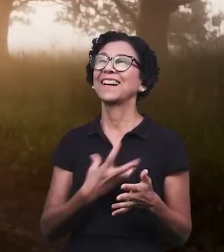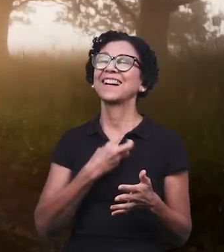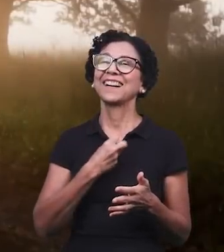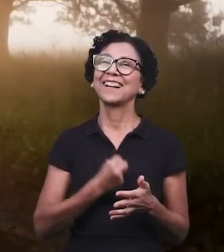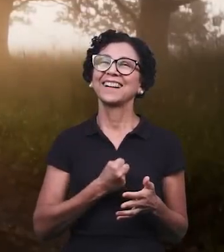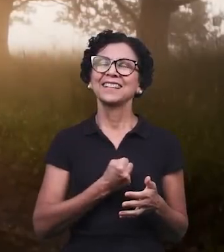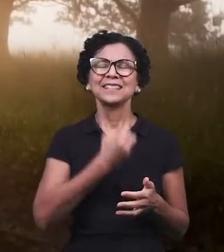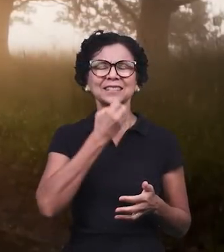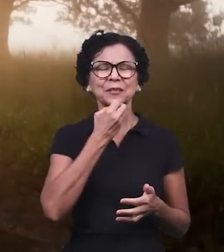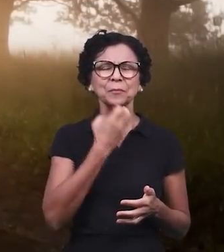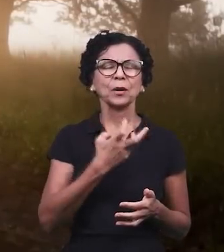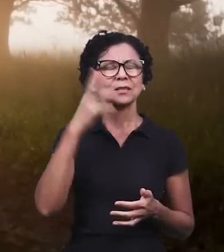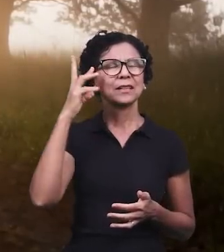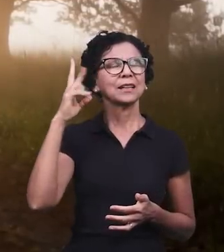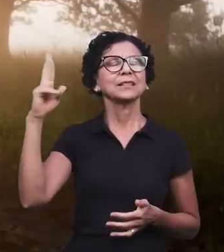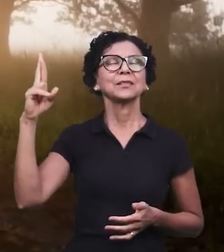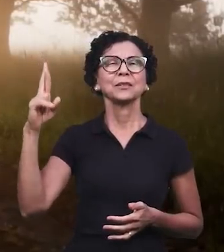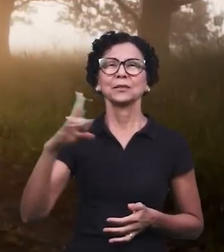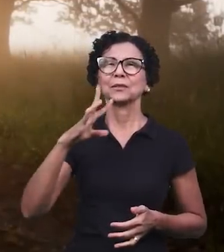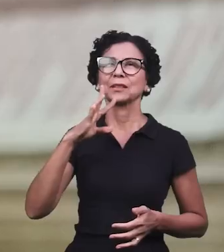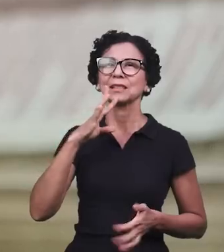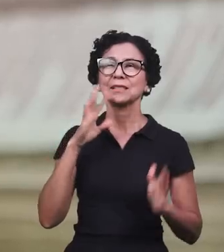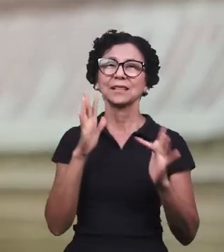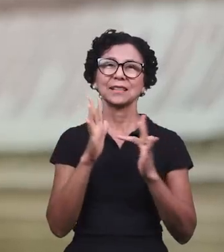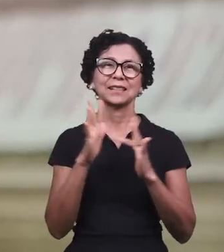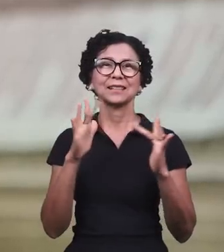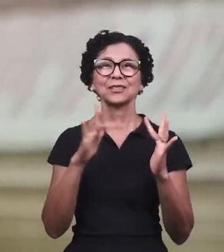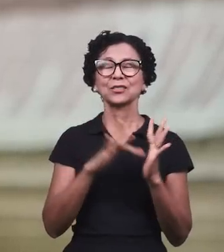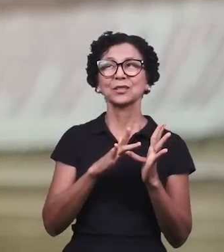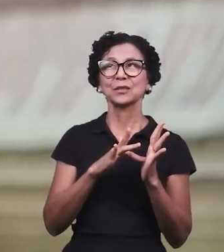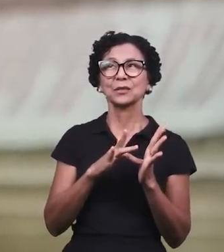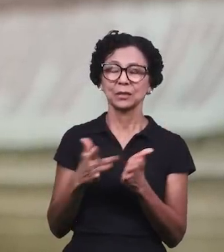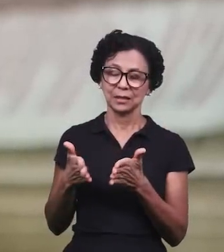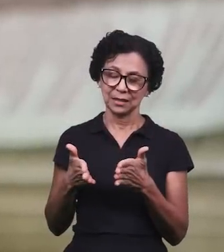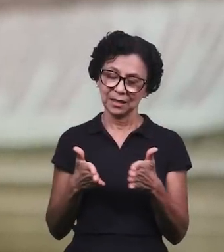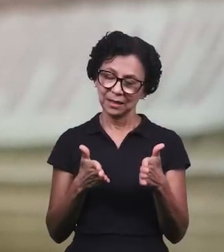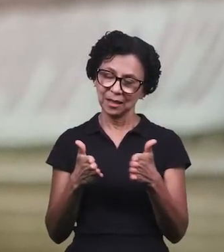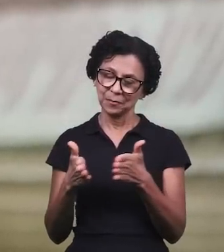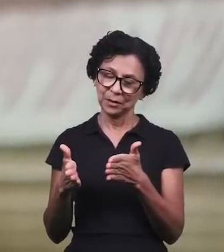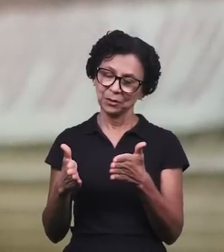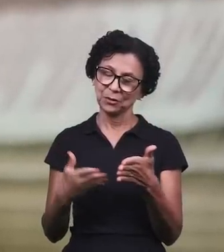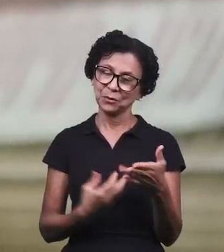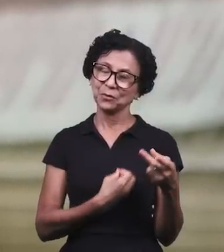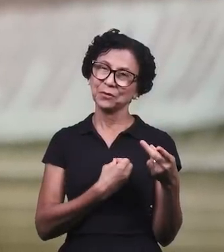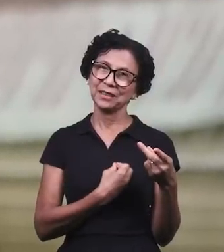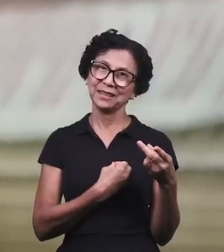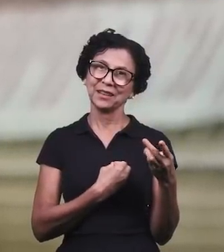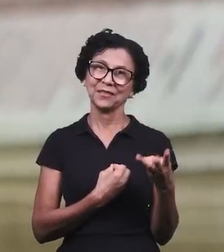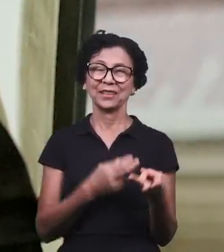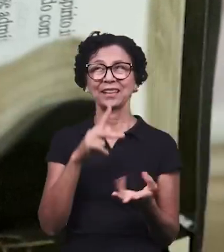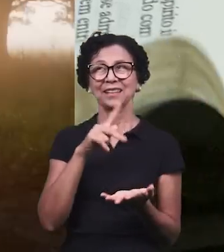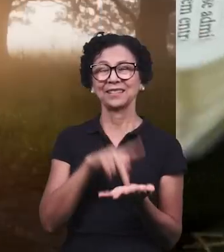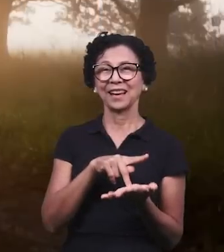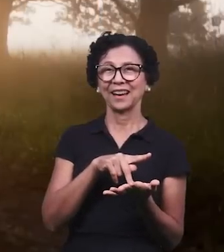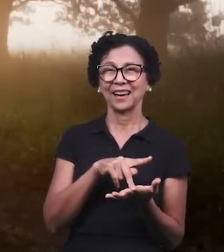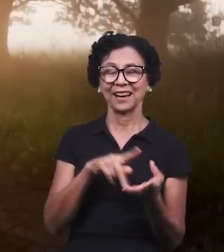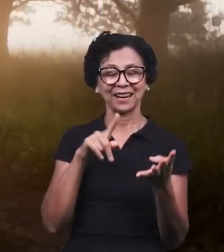pés, assim bem firmados não vacilarei. Os teus preceitos, Senhor,